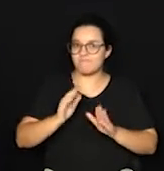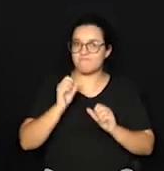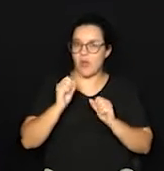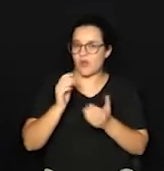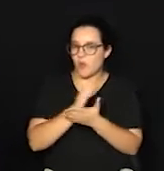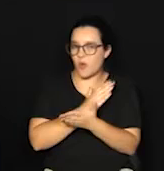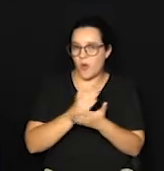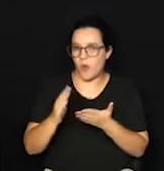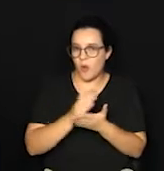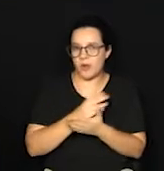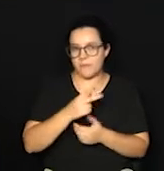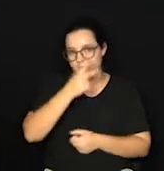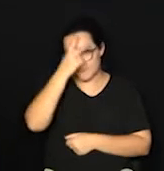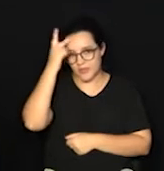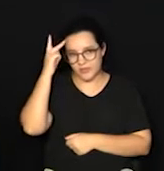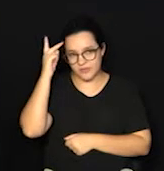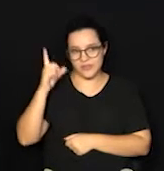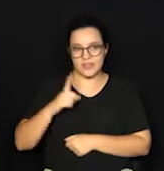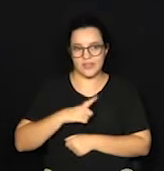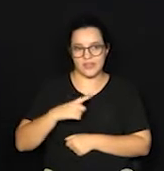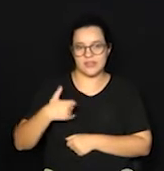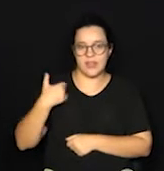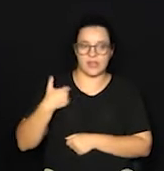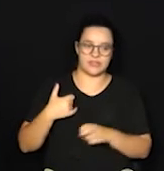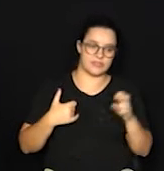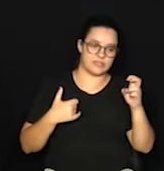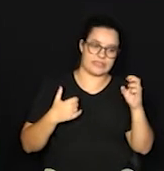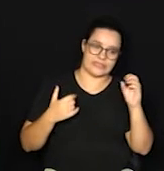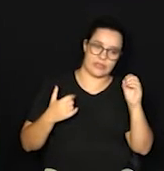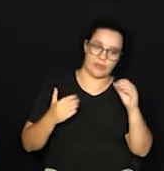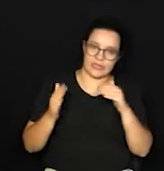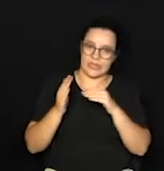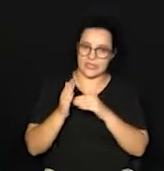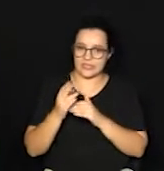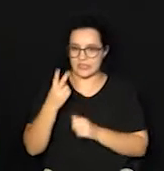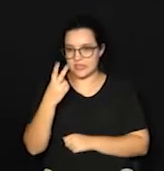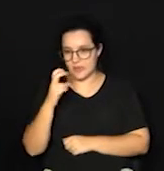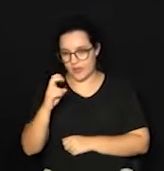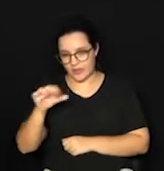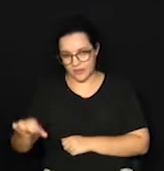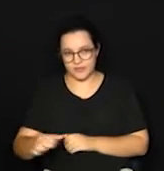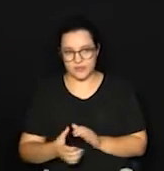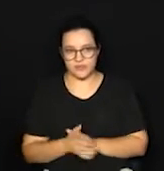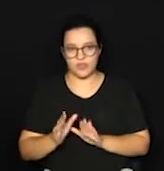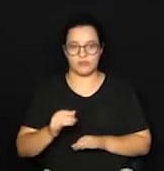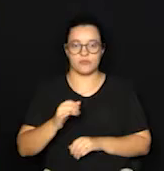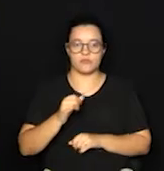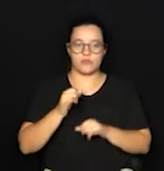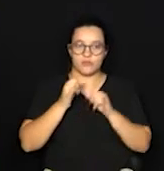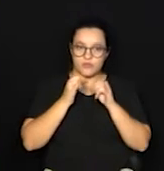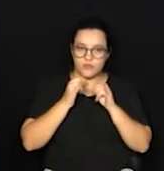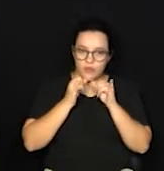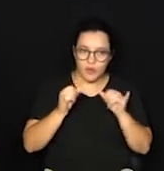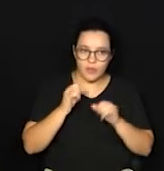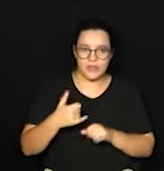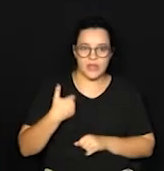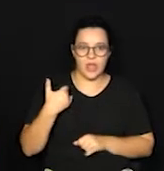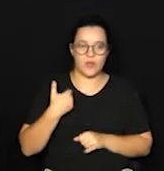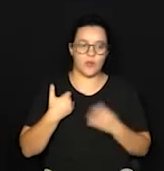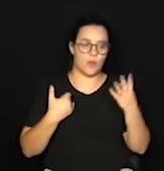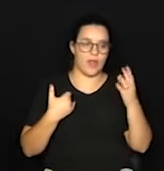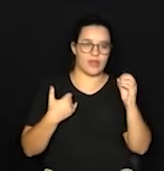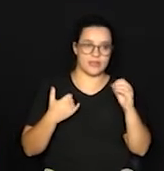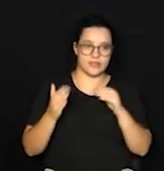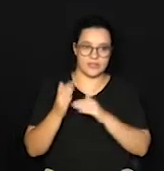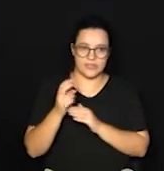idade. Você viu aqui, tem vítima entre 50 e 59 anos. Nós já noticiamos mortes entre 40 e 50,